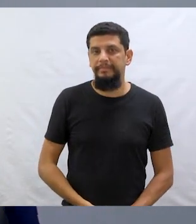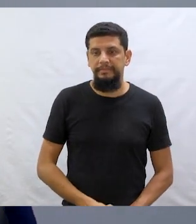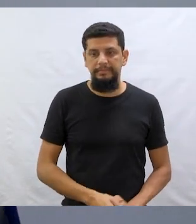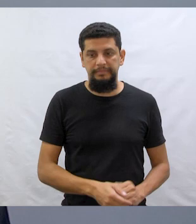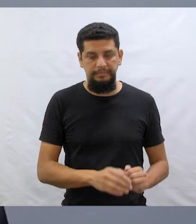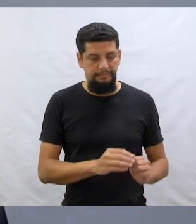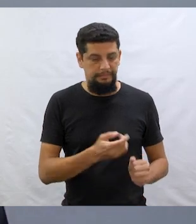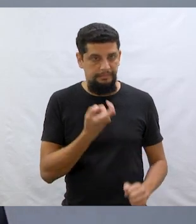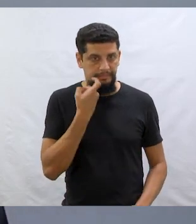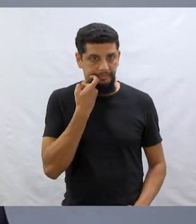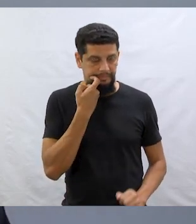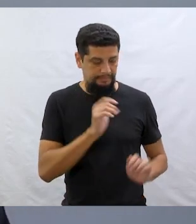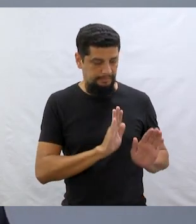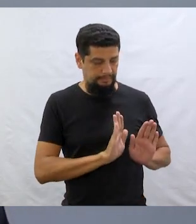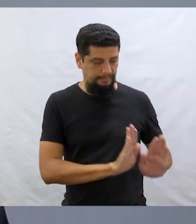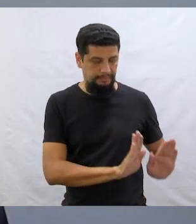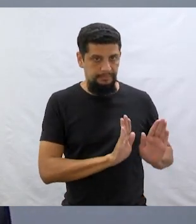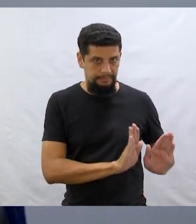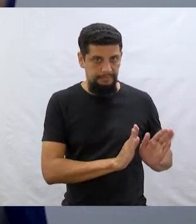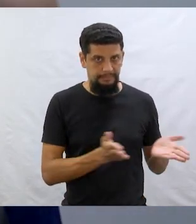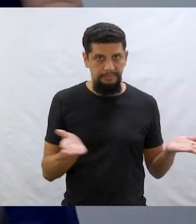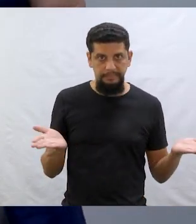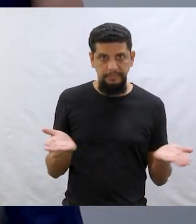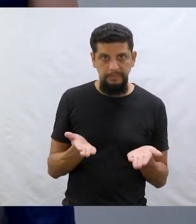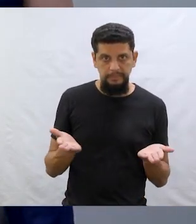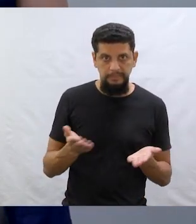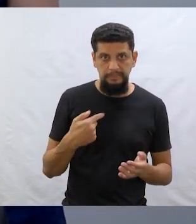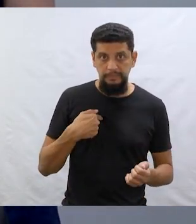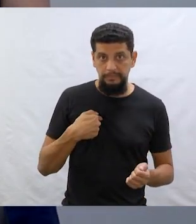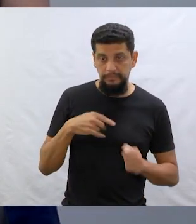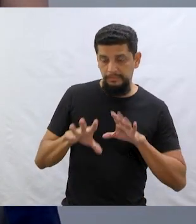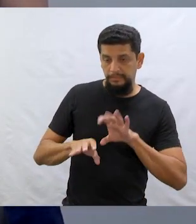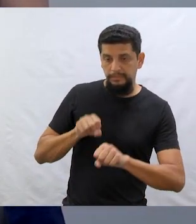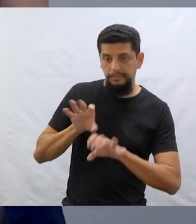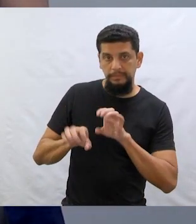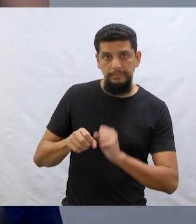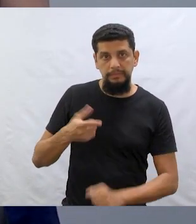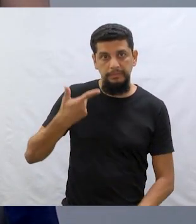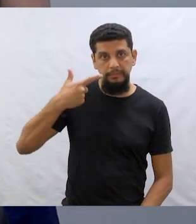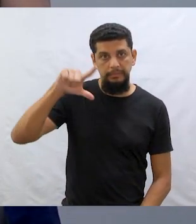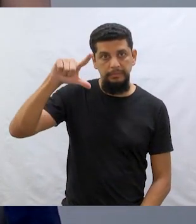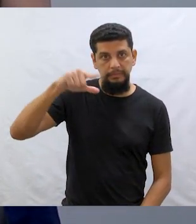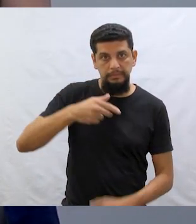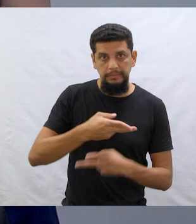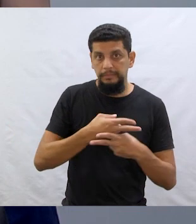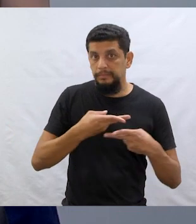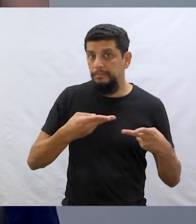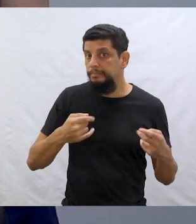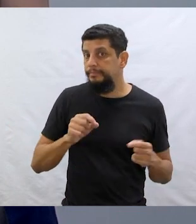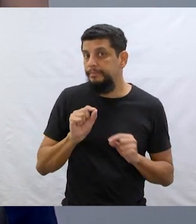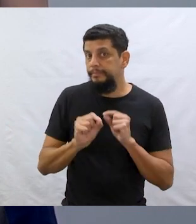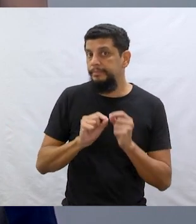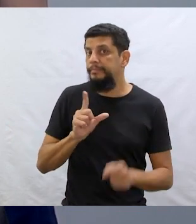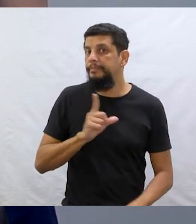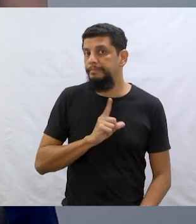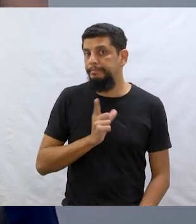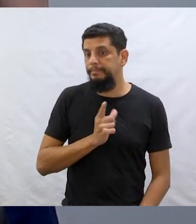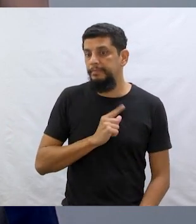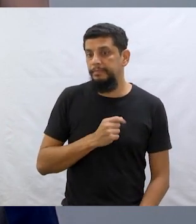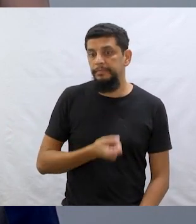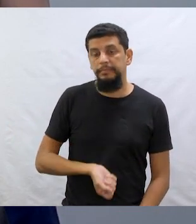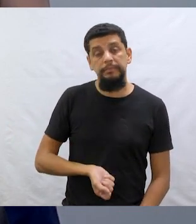Vou deixar aqui o nosso peixe. E agora eu vou pegar uma outra coisa. O que será que vai sair